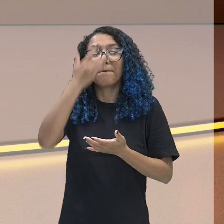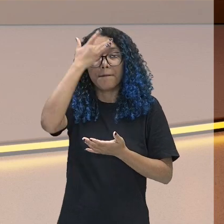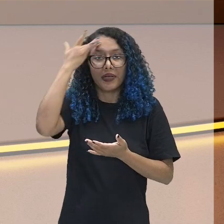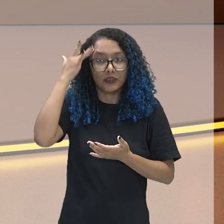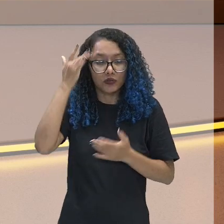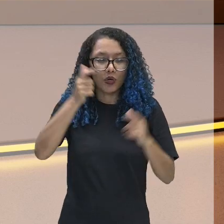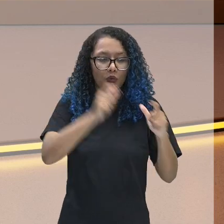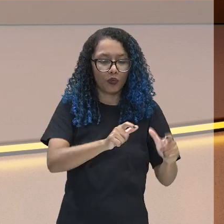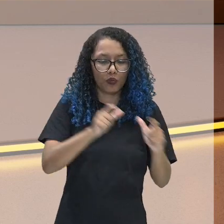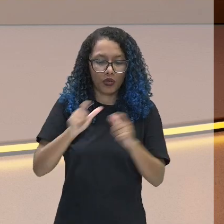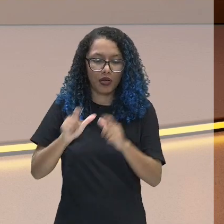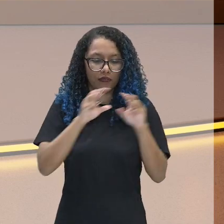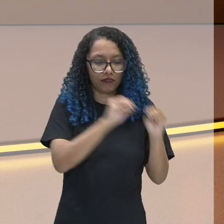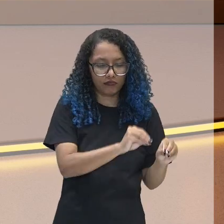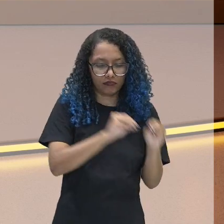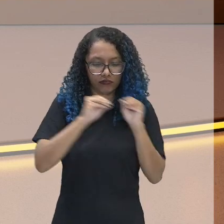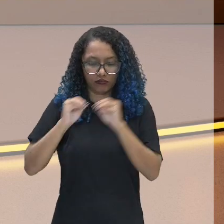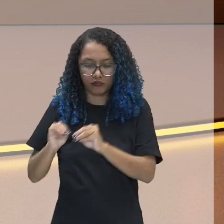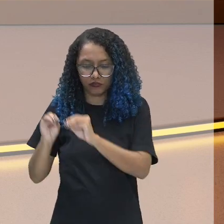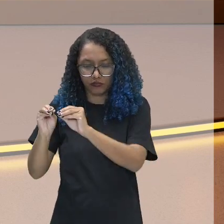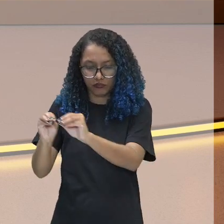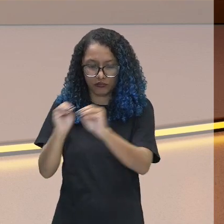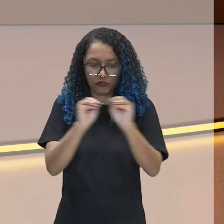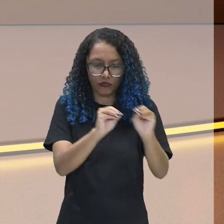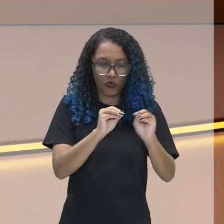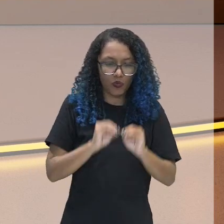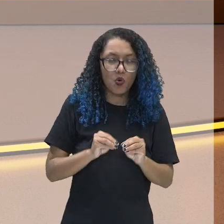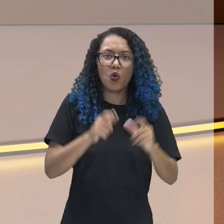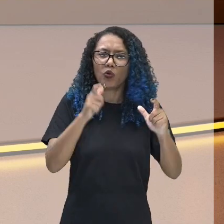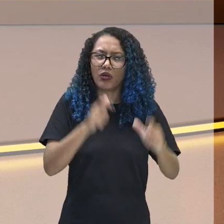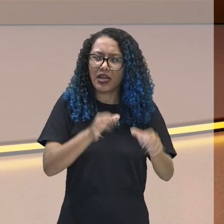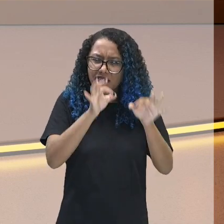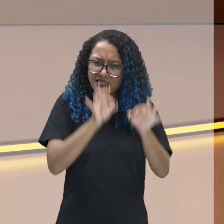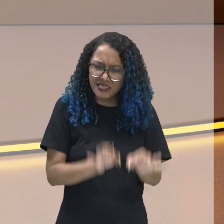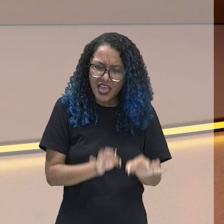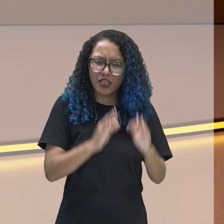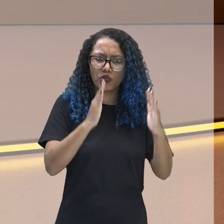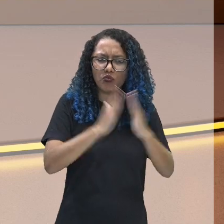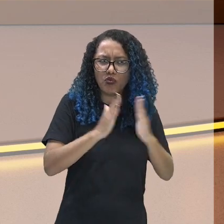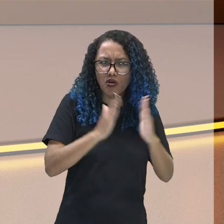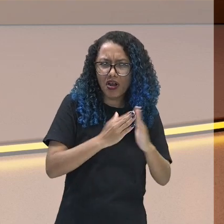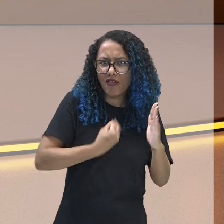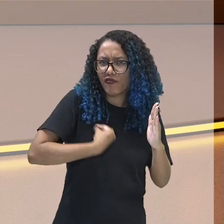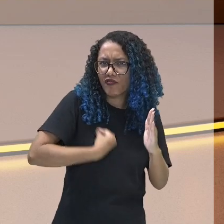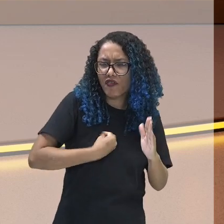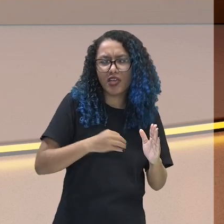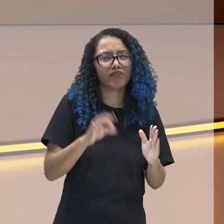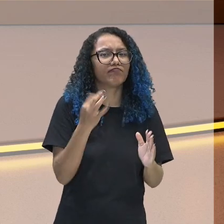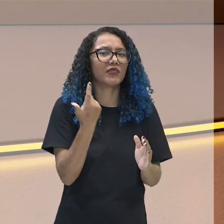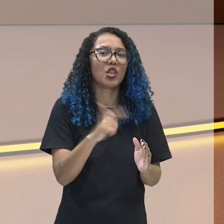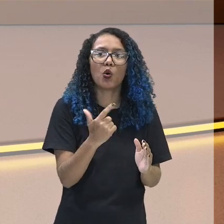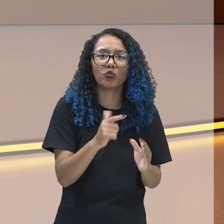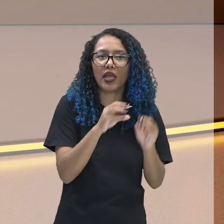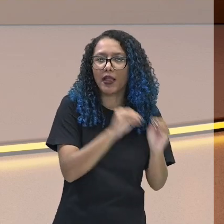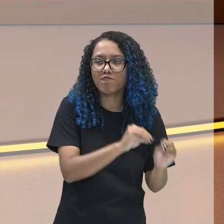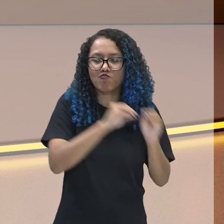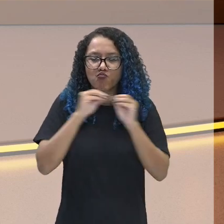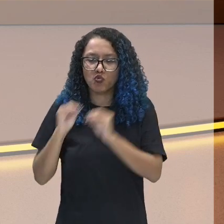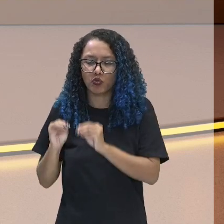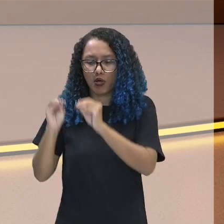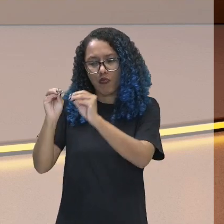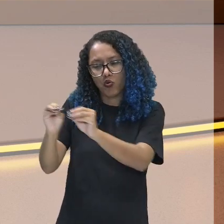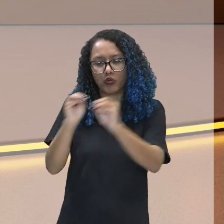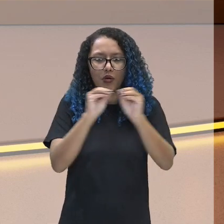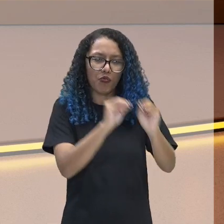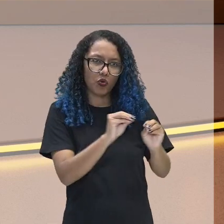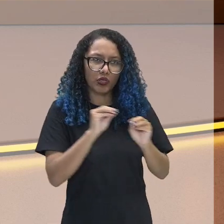não tem uma moradia fixa, não tem um lugar fixo para estabelecer e se desloca em busca de alimentação.